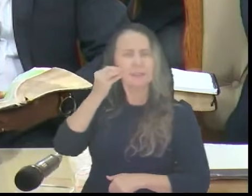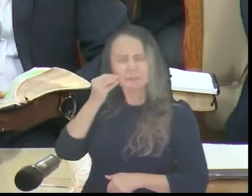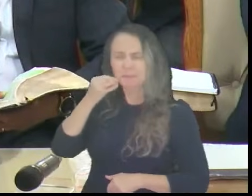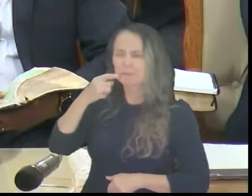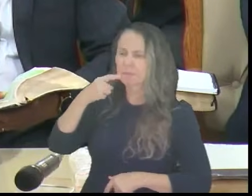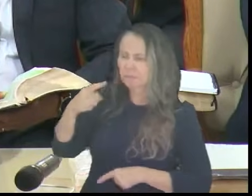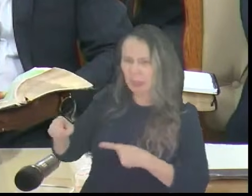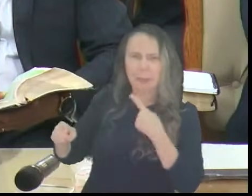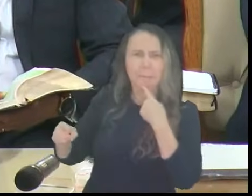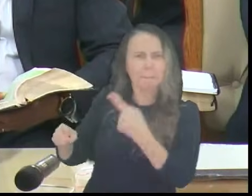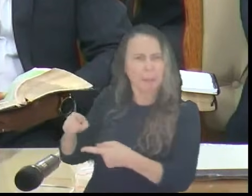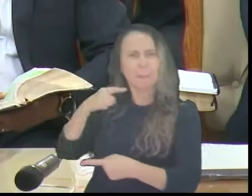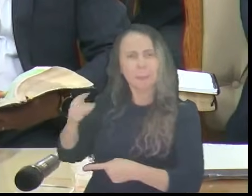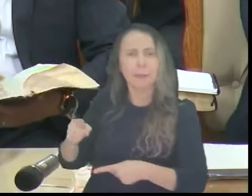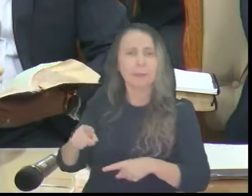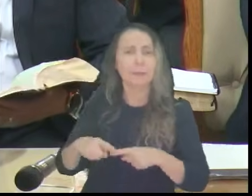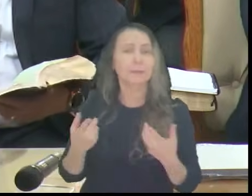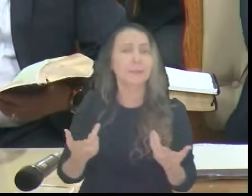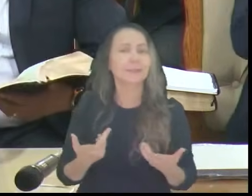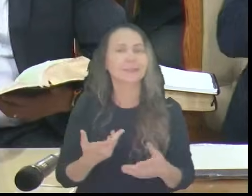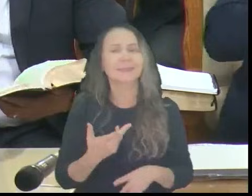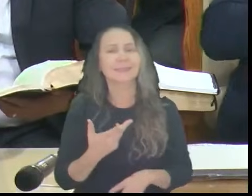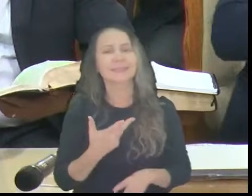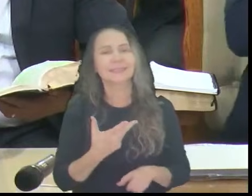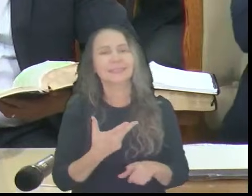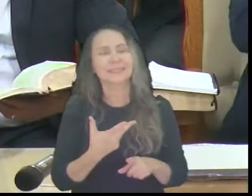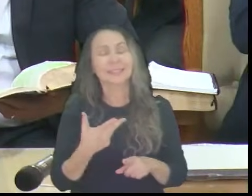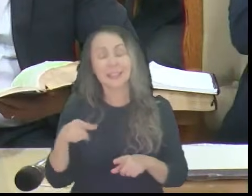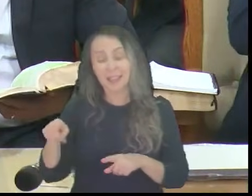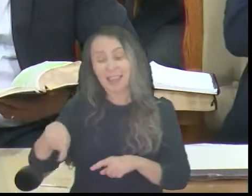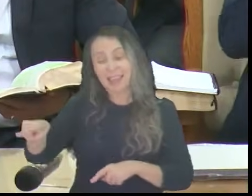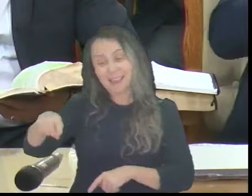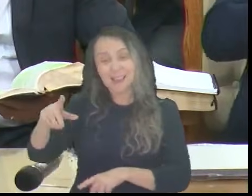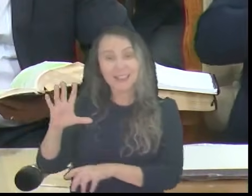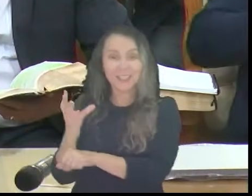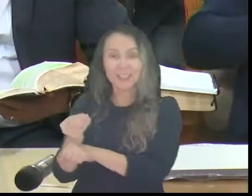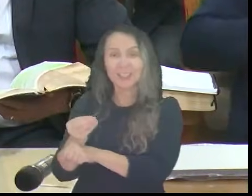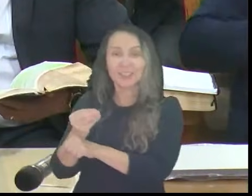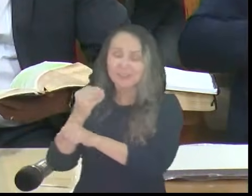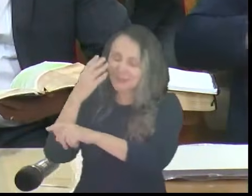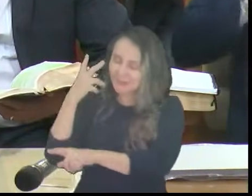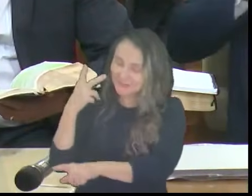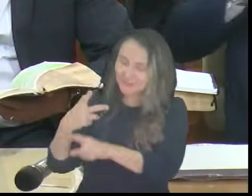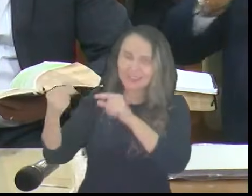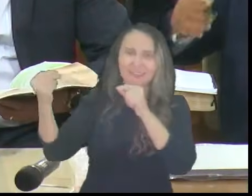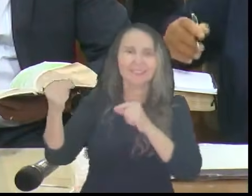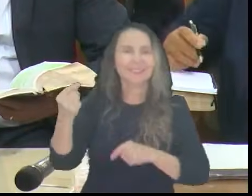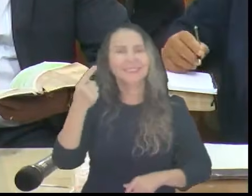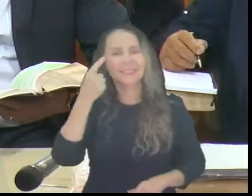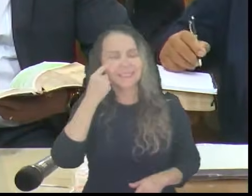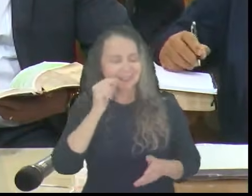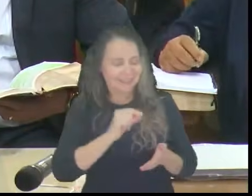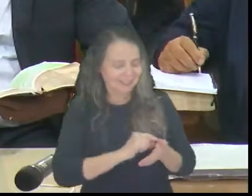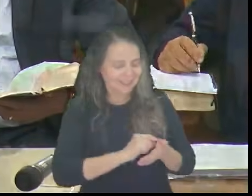e deram de mão deles. Vamos ver, versículo de número